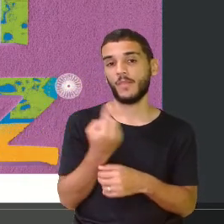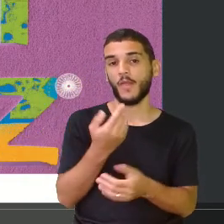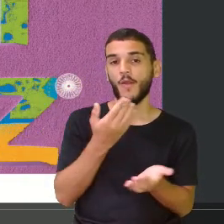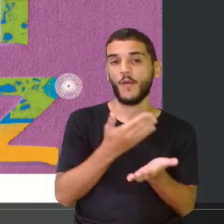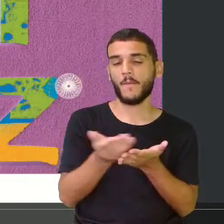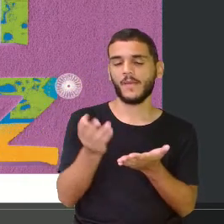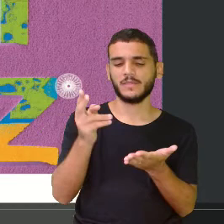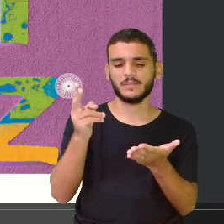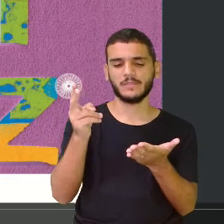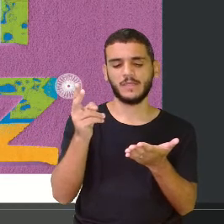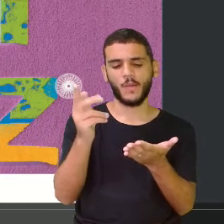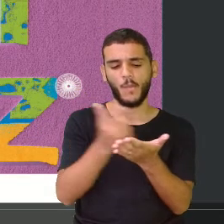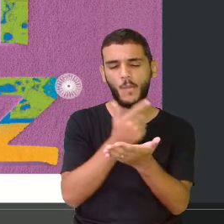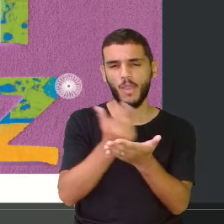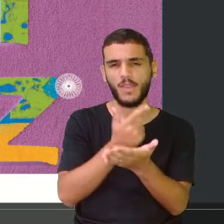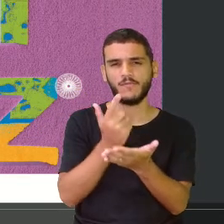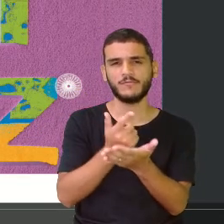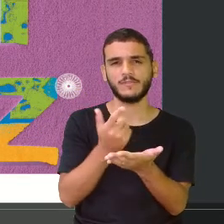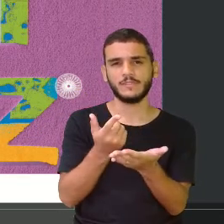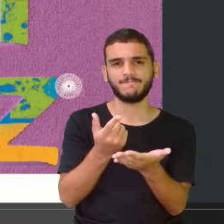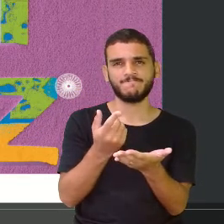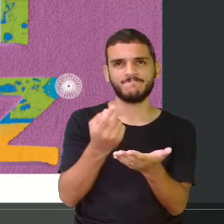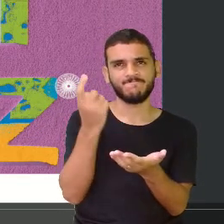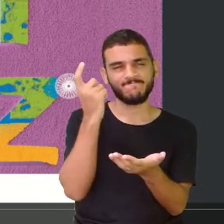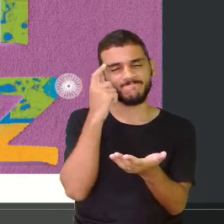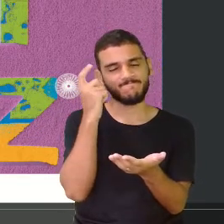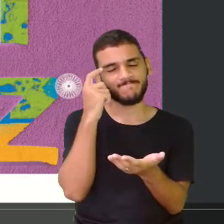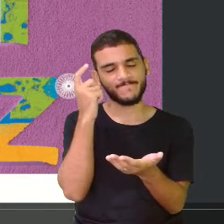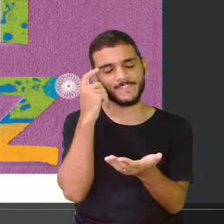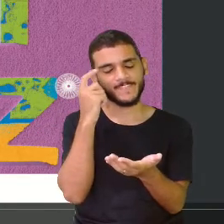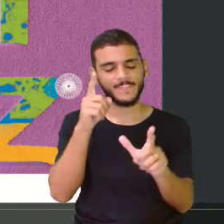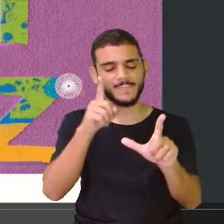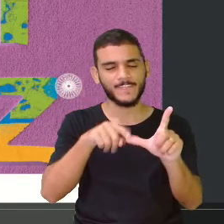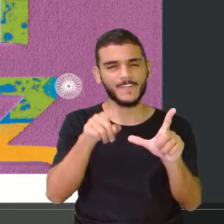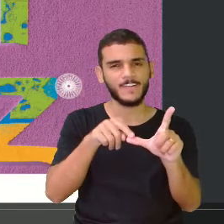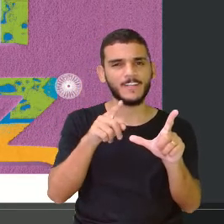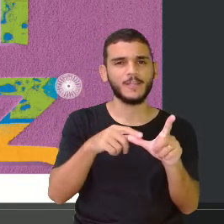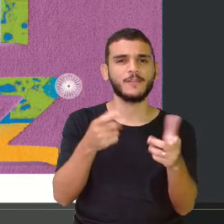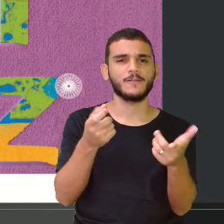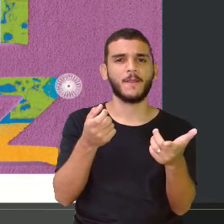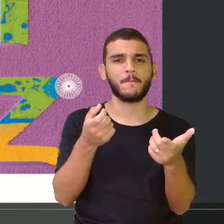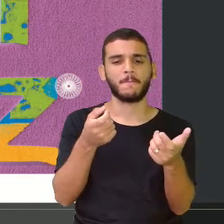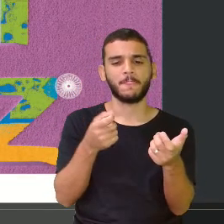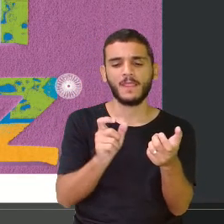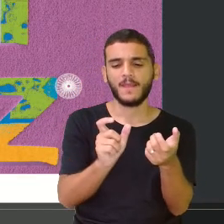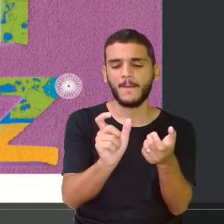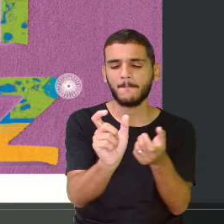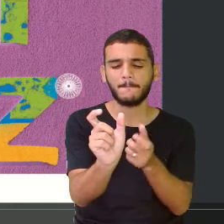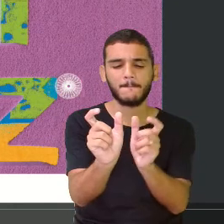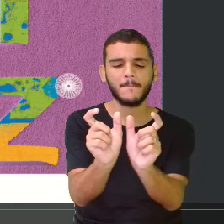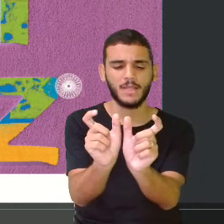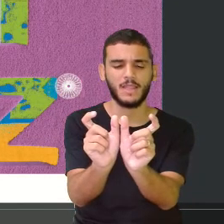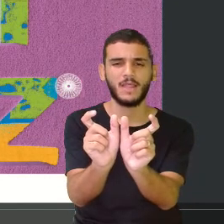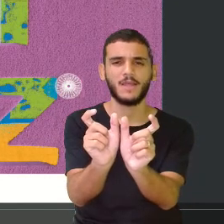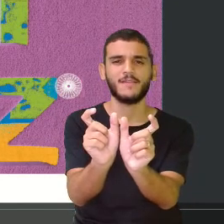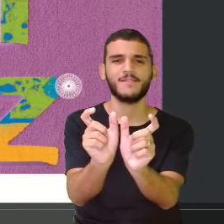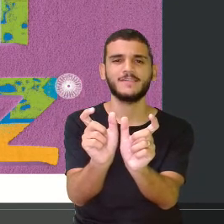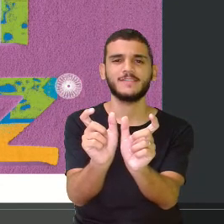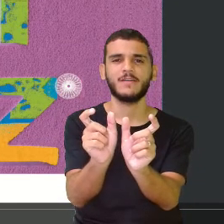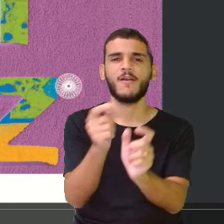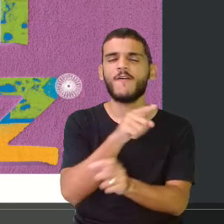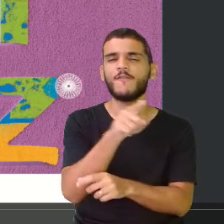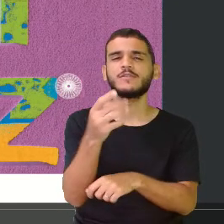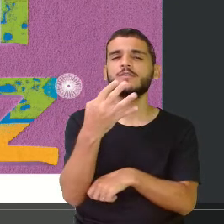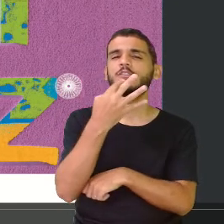livro aí pensando nas letras que formam as palavras, essa sequência. Será que vocês reconhecem aí todas